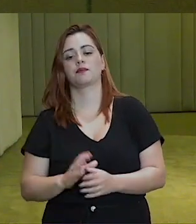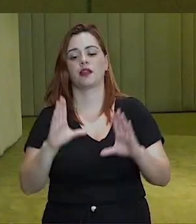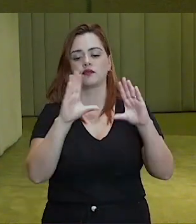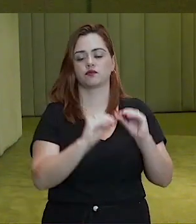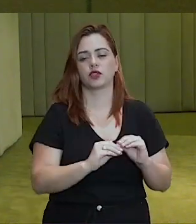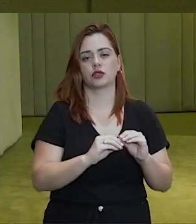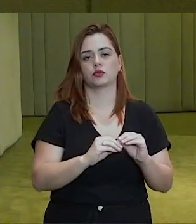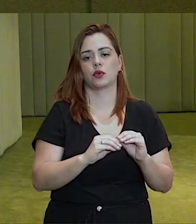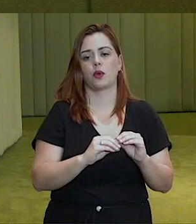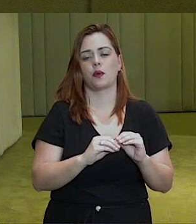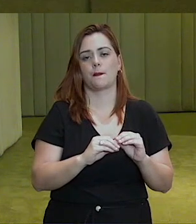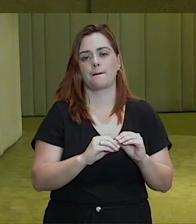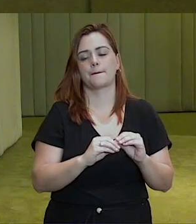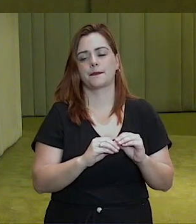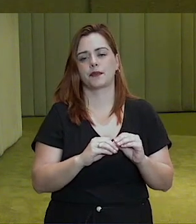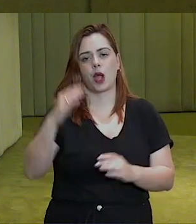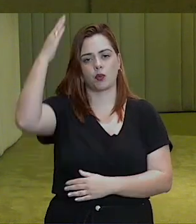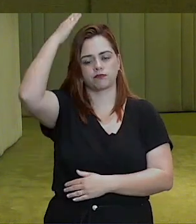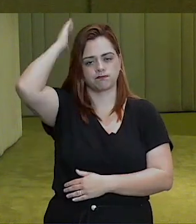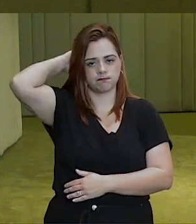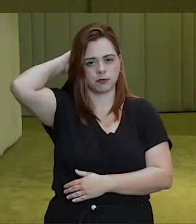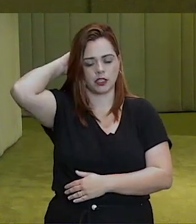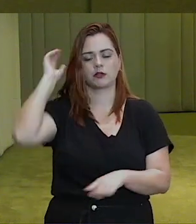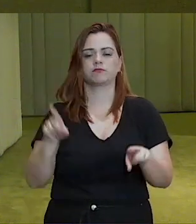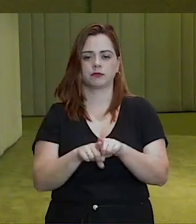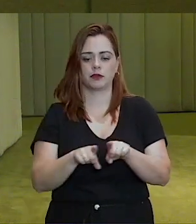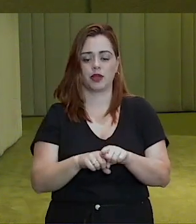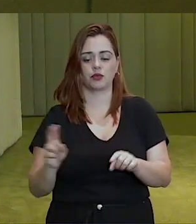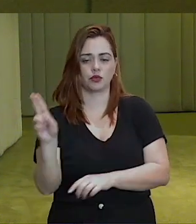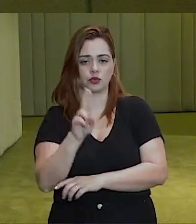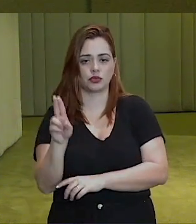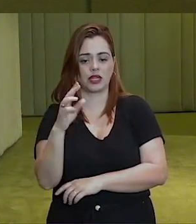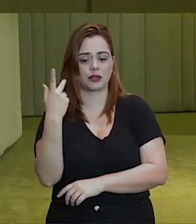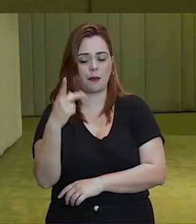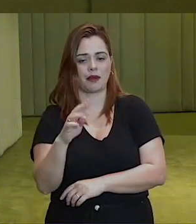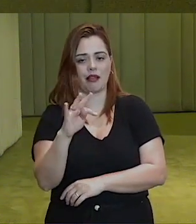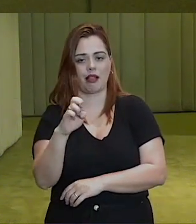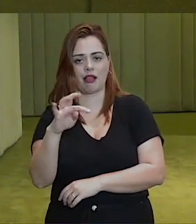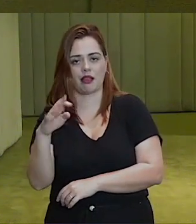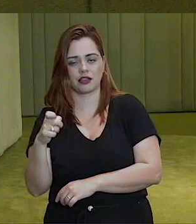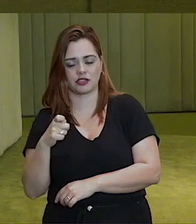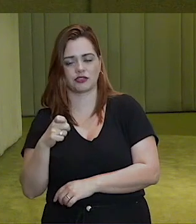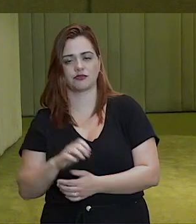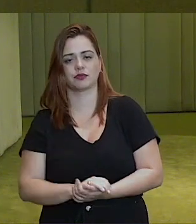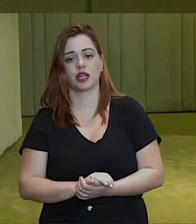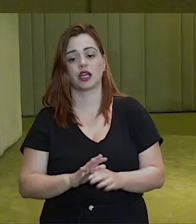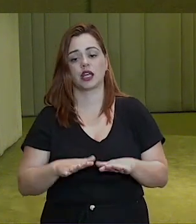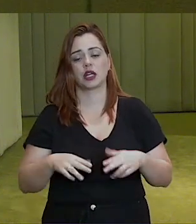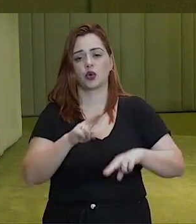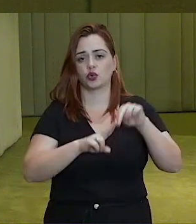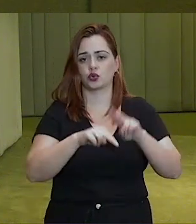Cachimbo na Serra do Cipó, no Pará, até ali utilizado para testes nucleares. Em